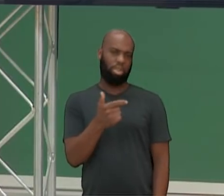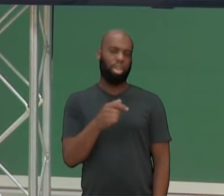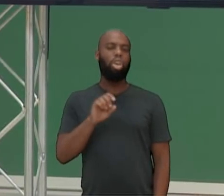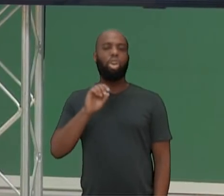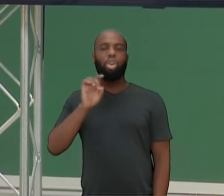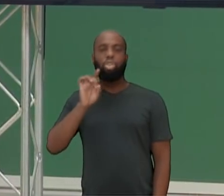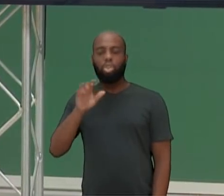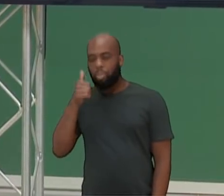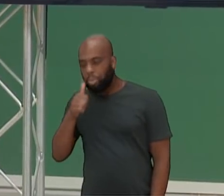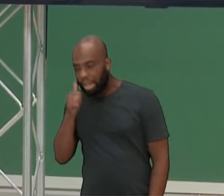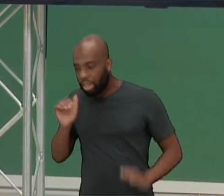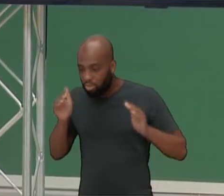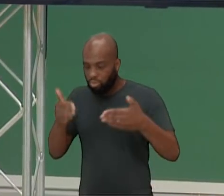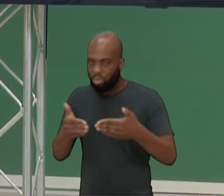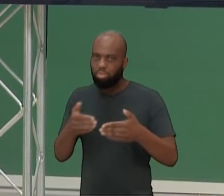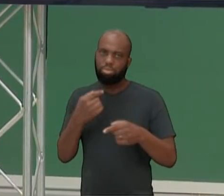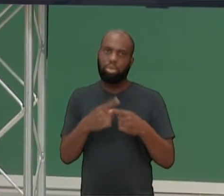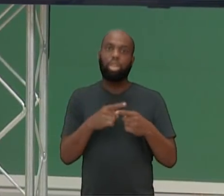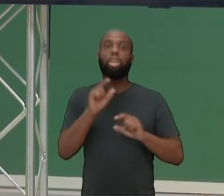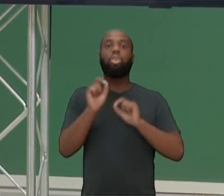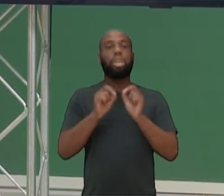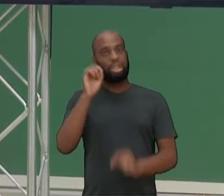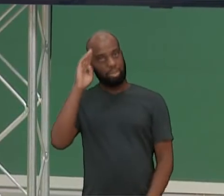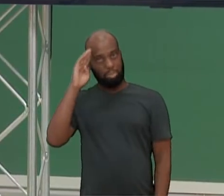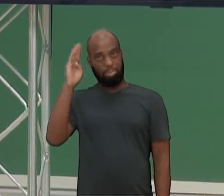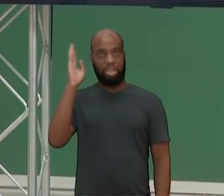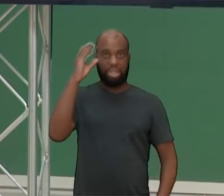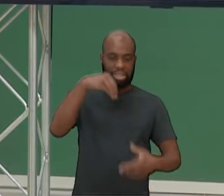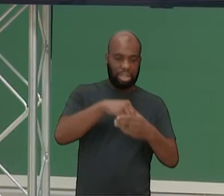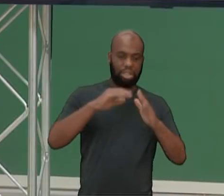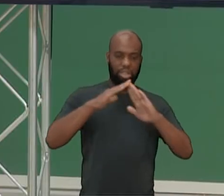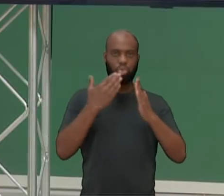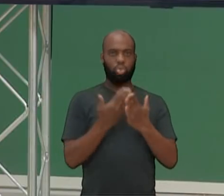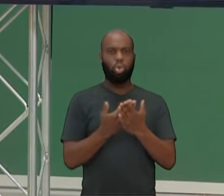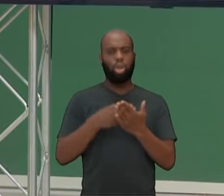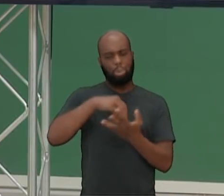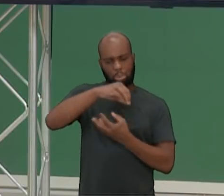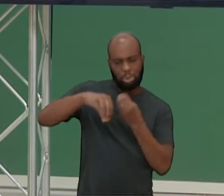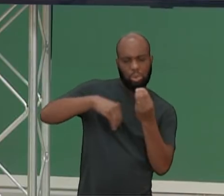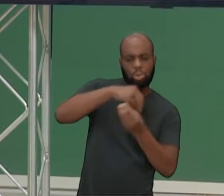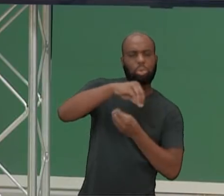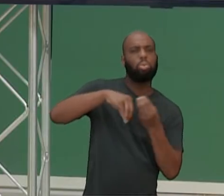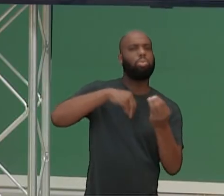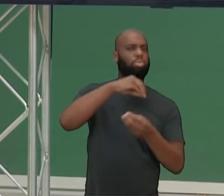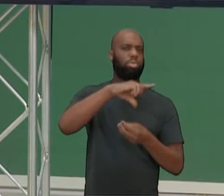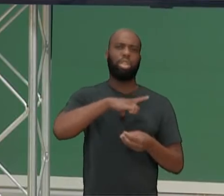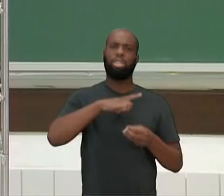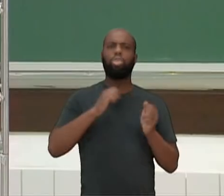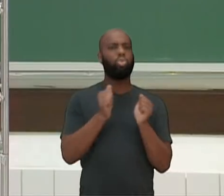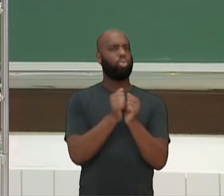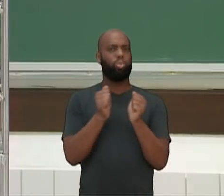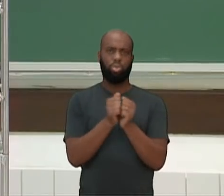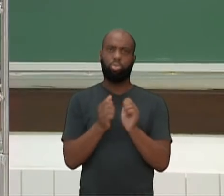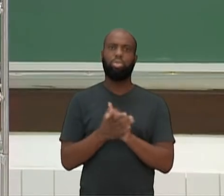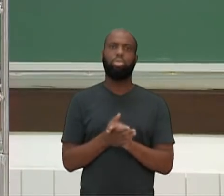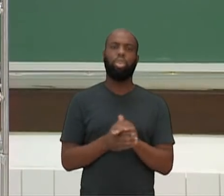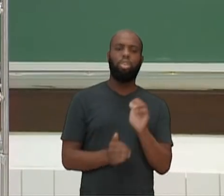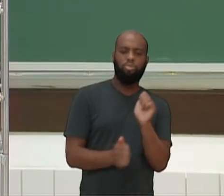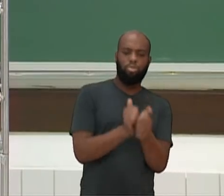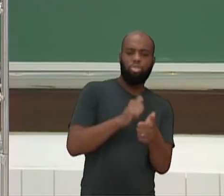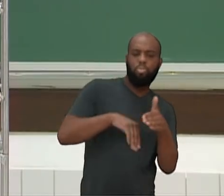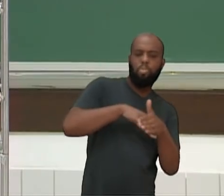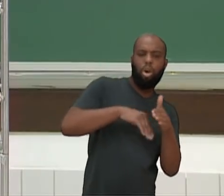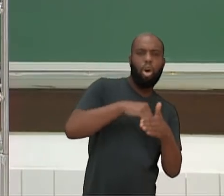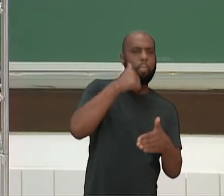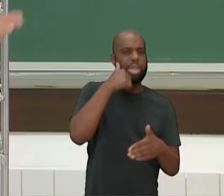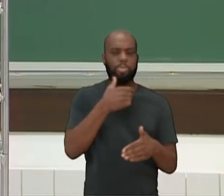só para mulheres. Normalmente, principalmente no meio escolar, está todo mundo fazendo a prática junto. Então, o futebol é meninos e